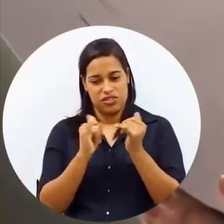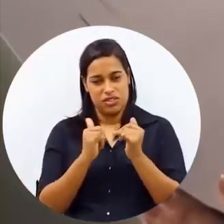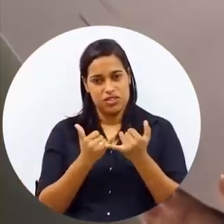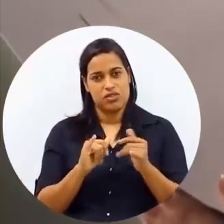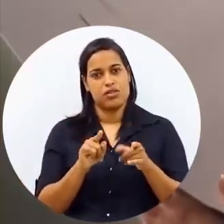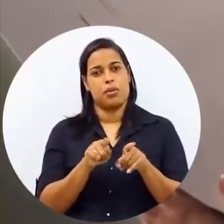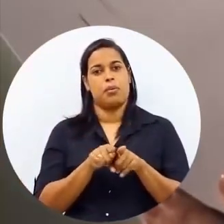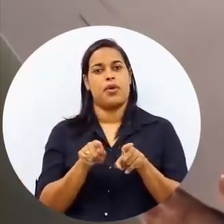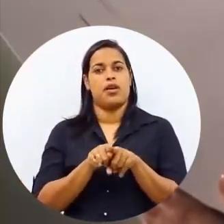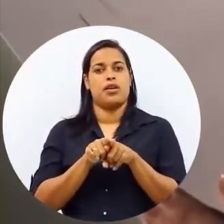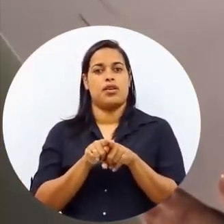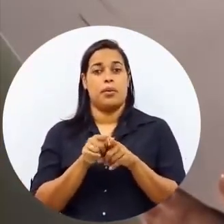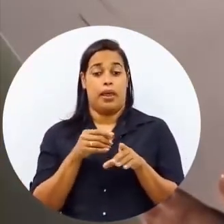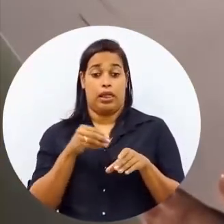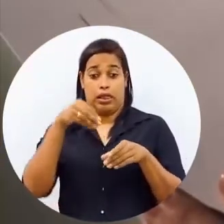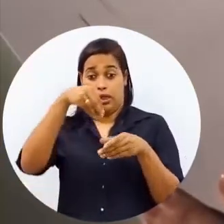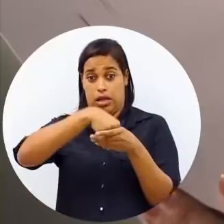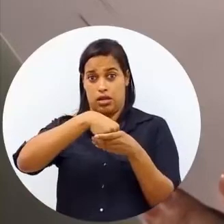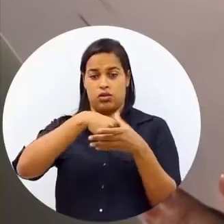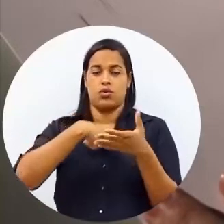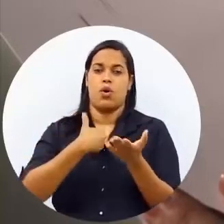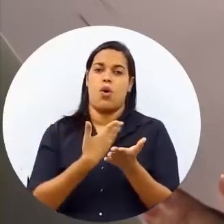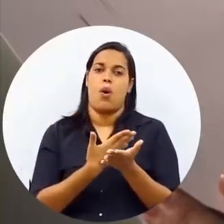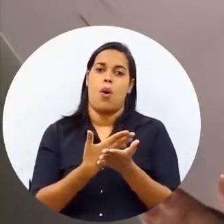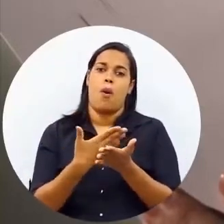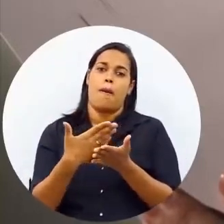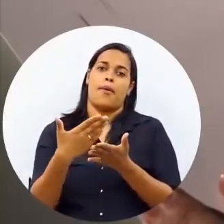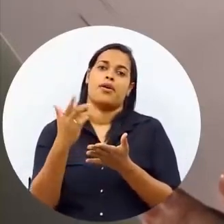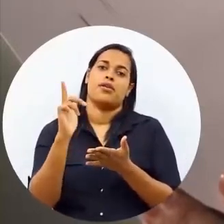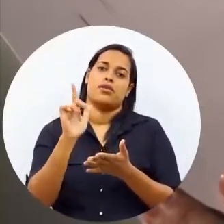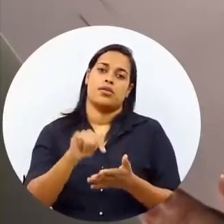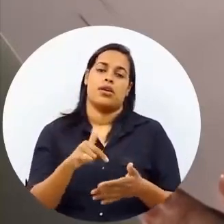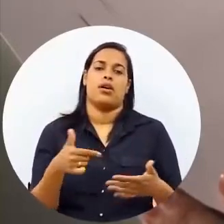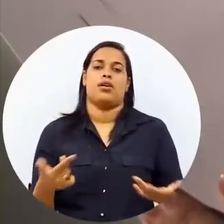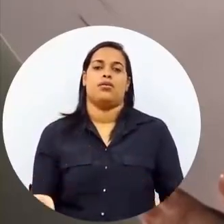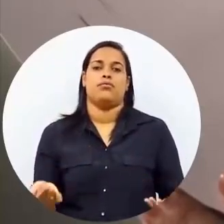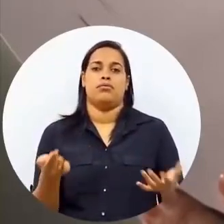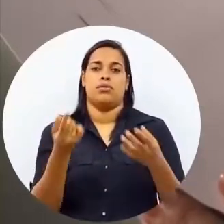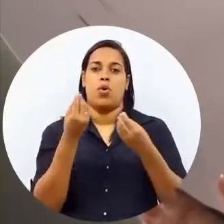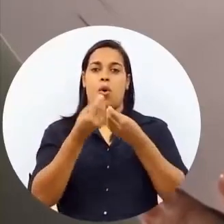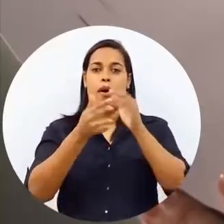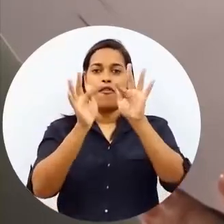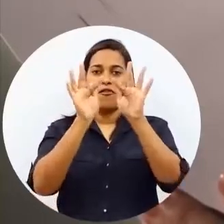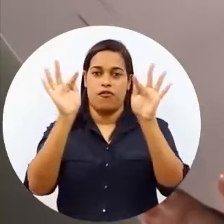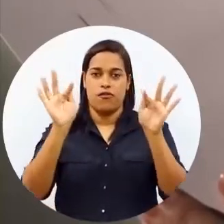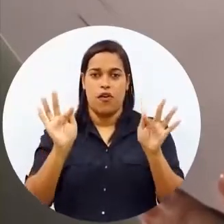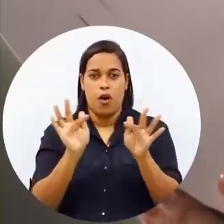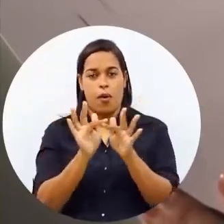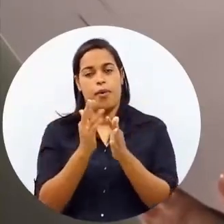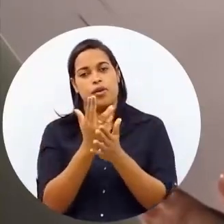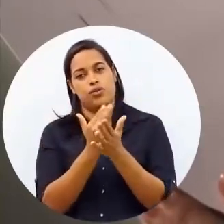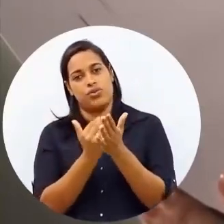como um retângulo, para dentro dele começar a esboçar a forma do meu desenho.